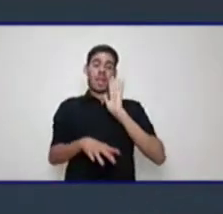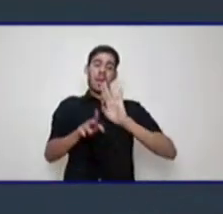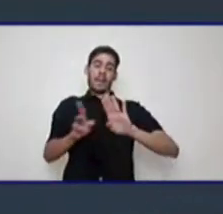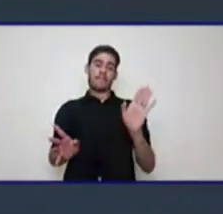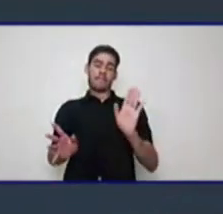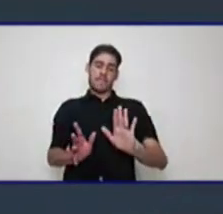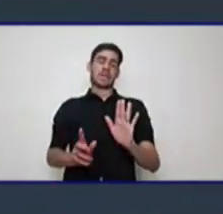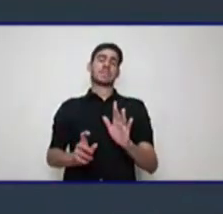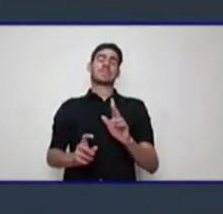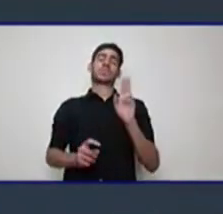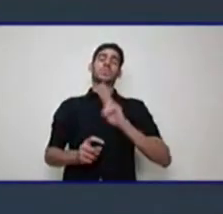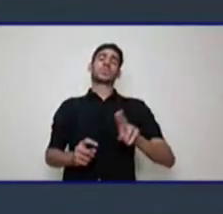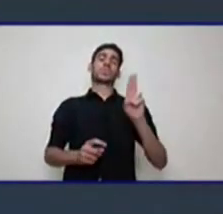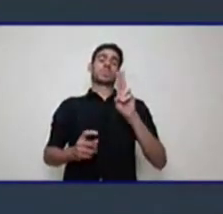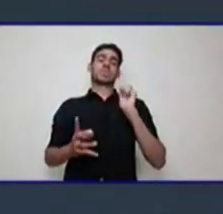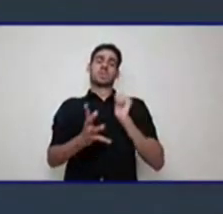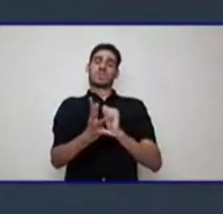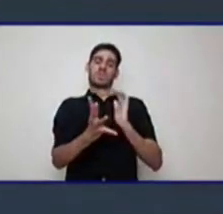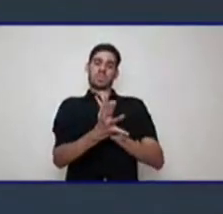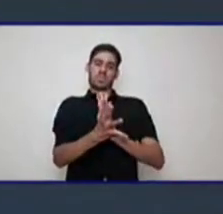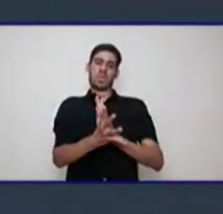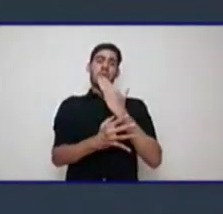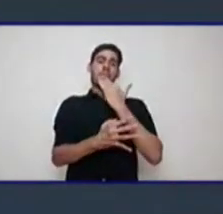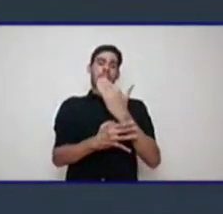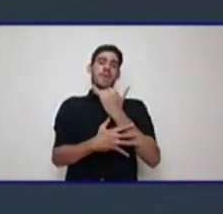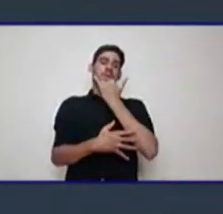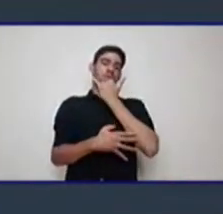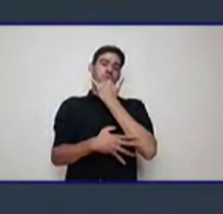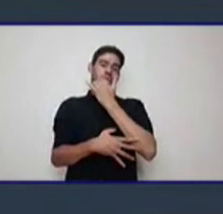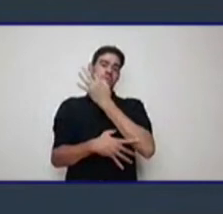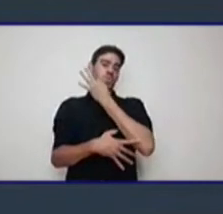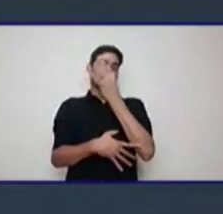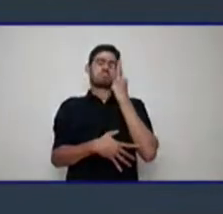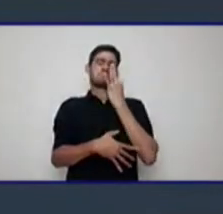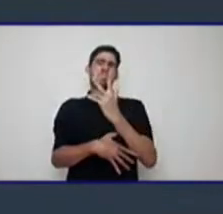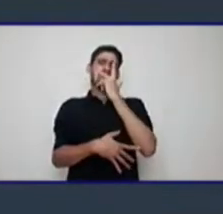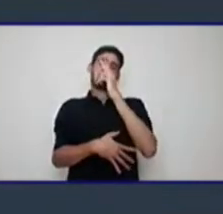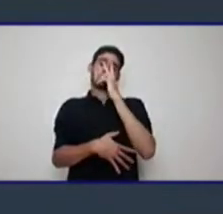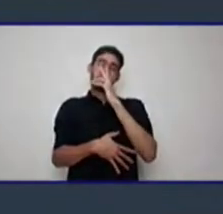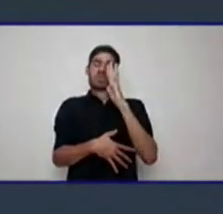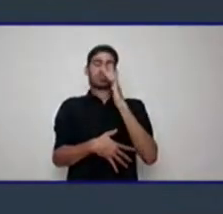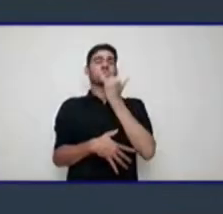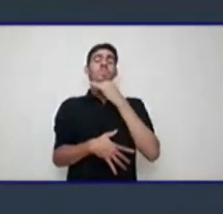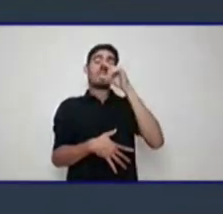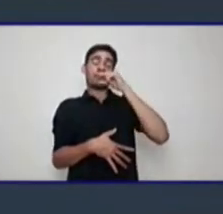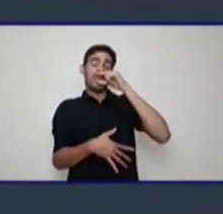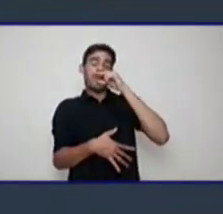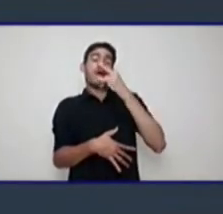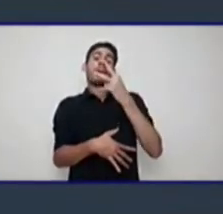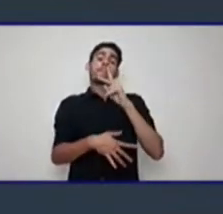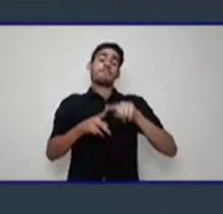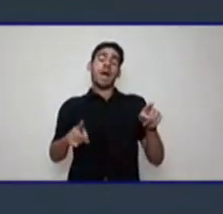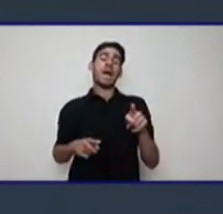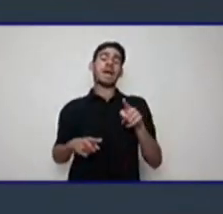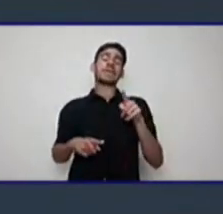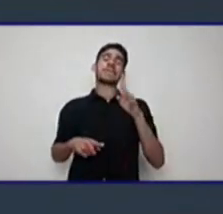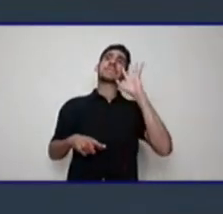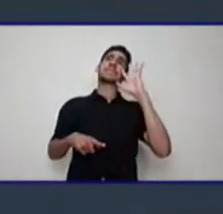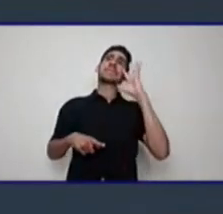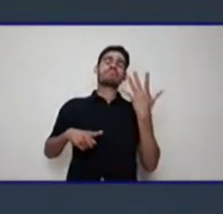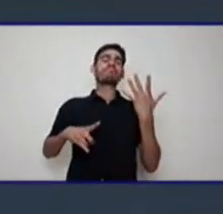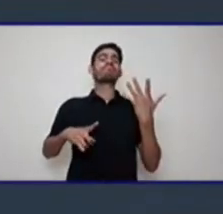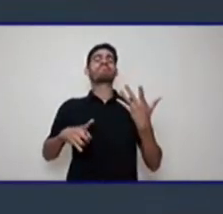relação à aplicação da multa, peço vênia ao ministro Edson Fachin, mas me parece que é uma decisão